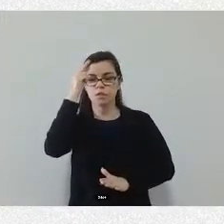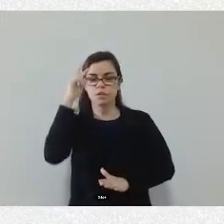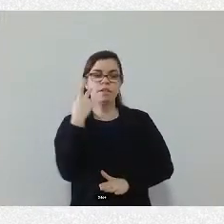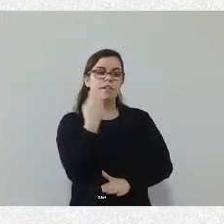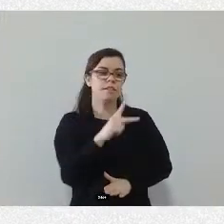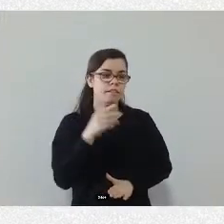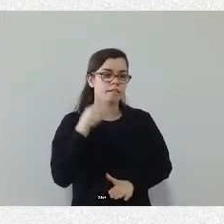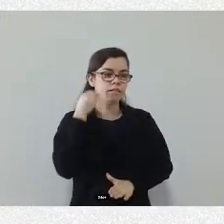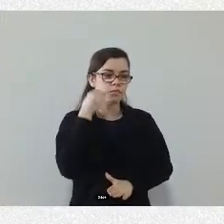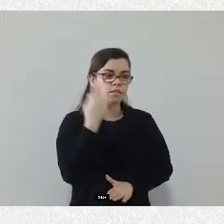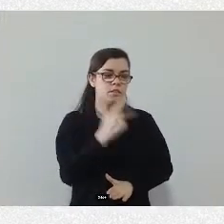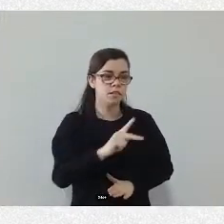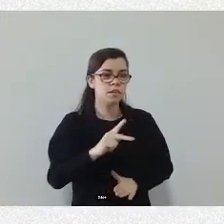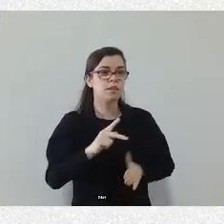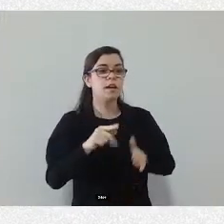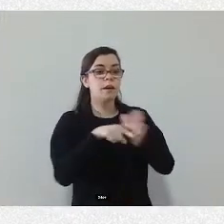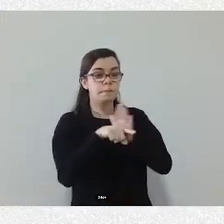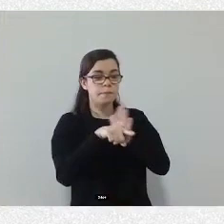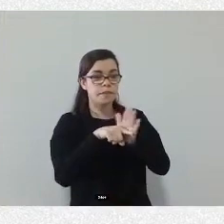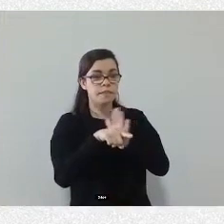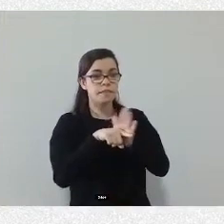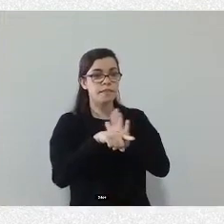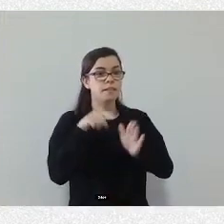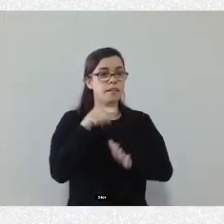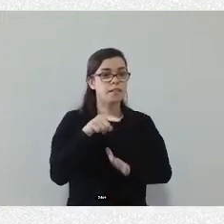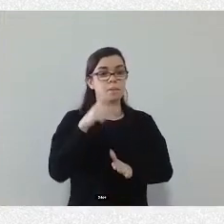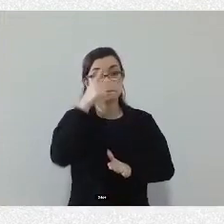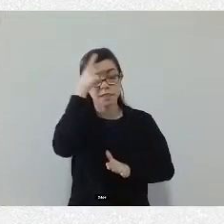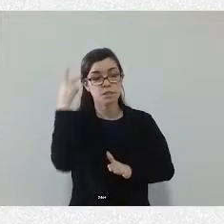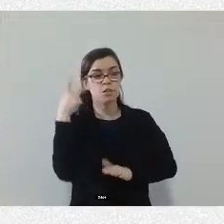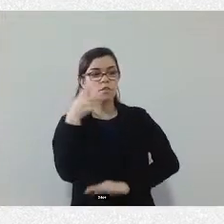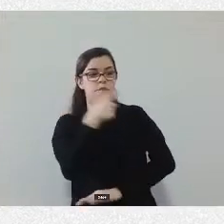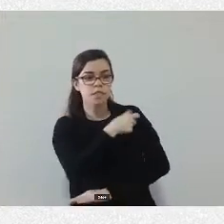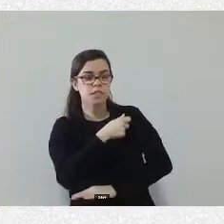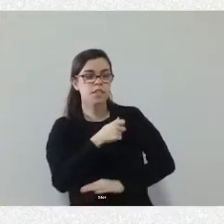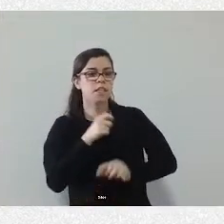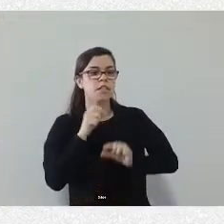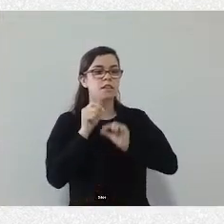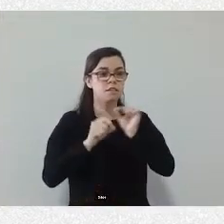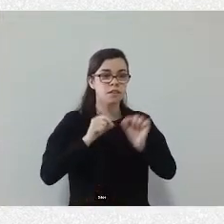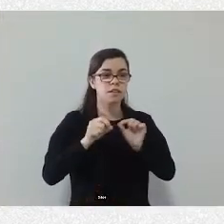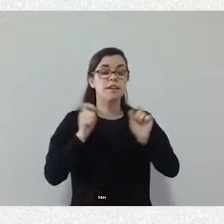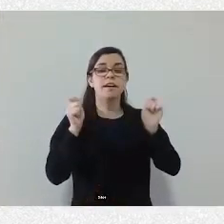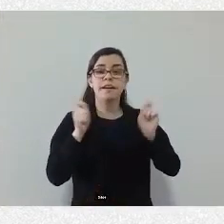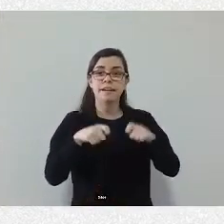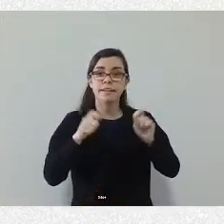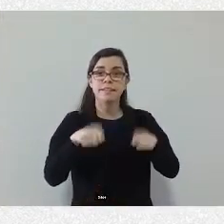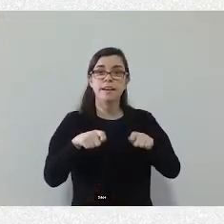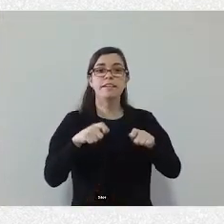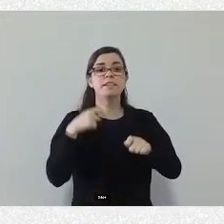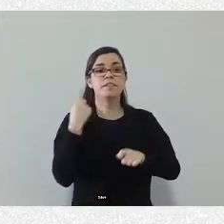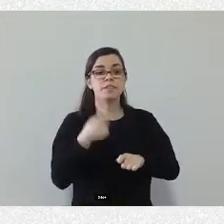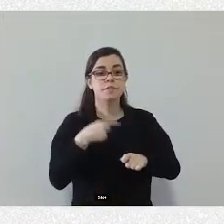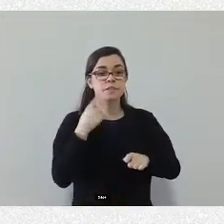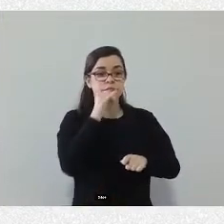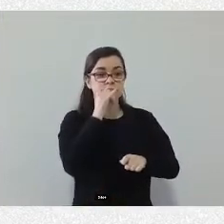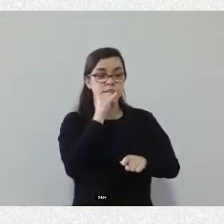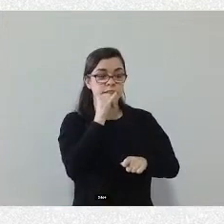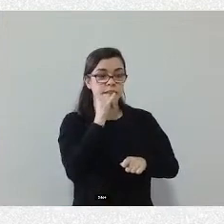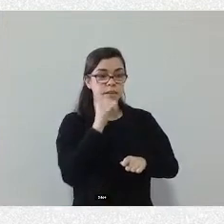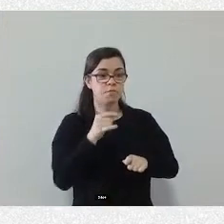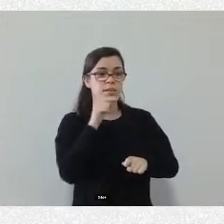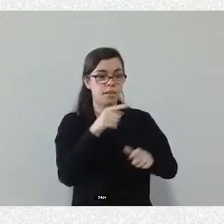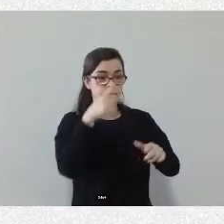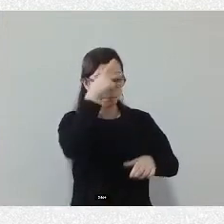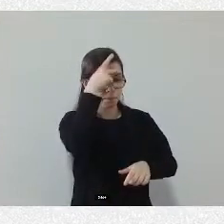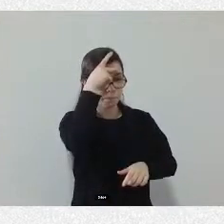Assim, dessa forma, nós teremos a possibilidade de linkar o status vacinal daquela pessoa, né, que está